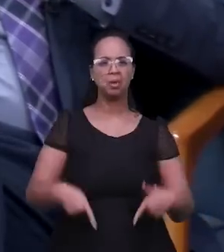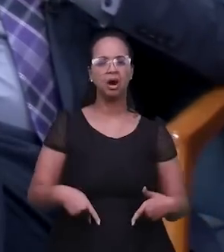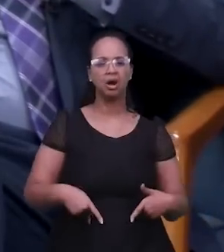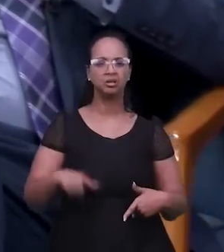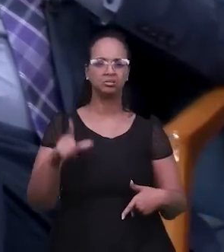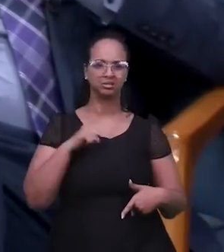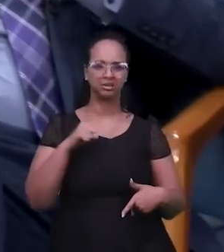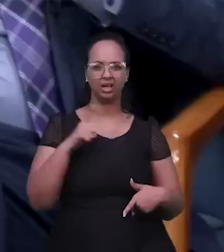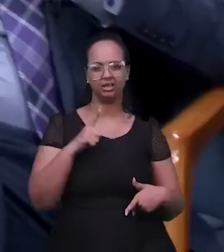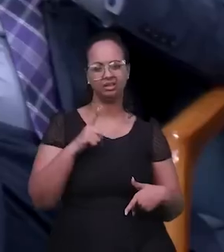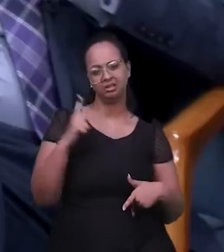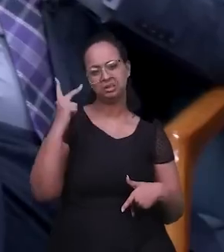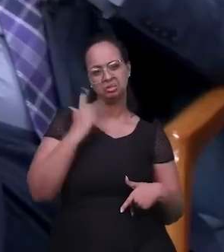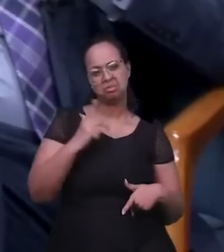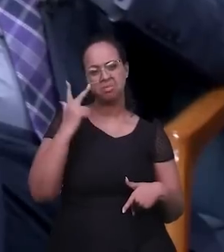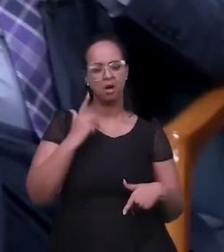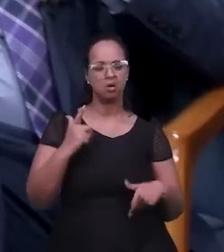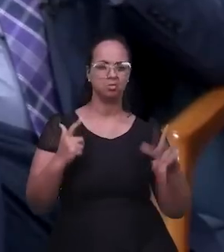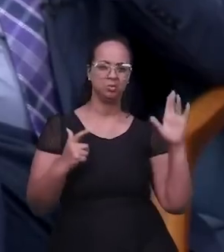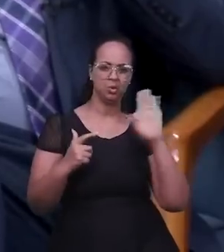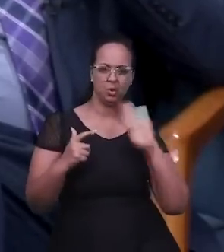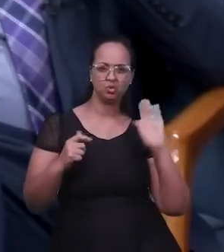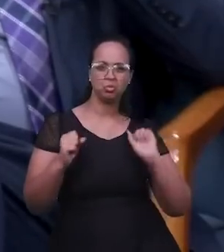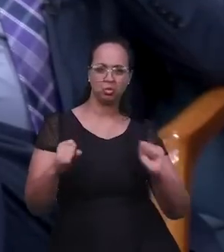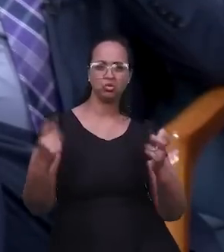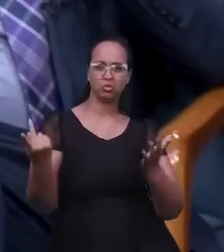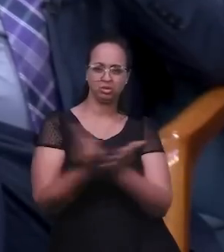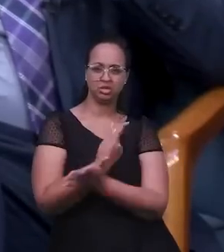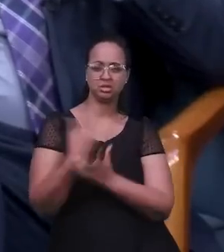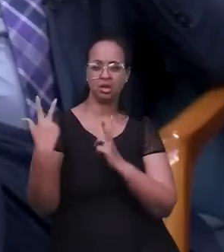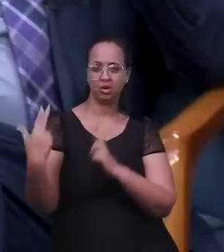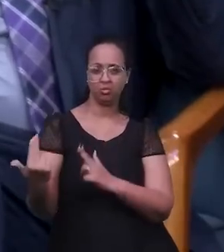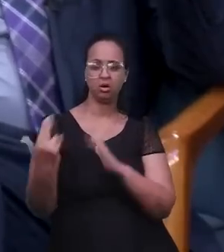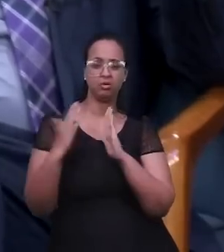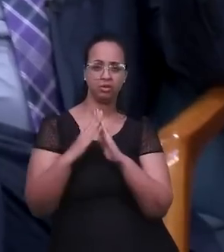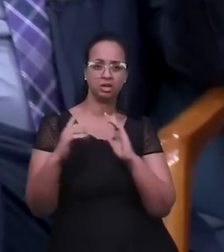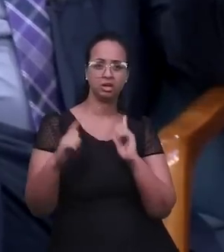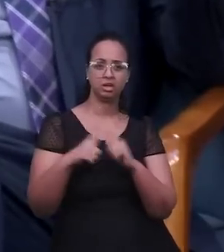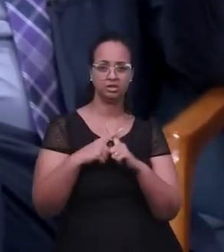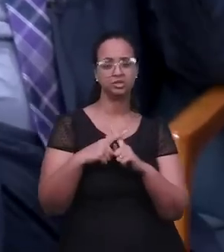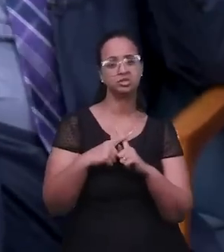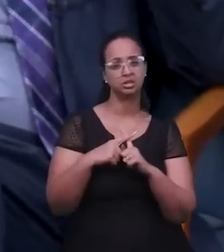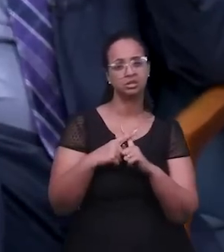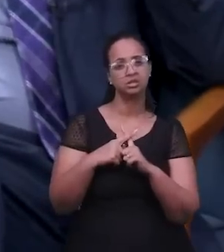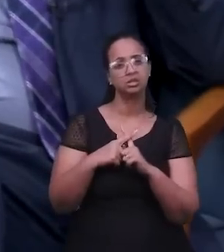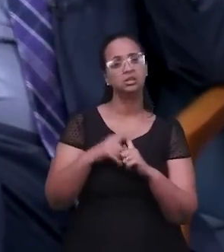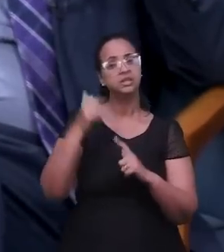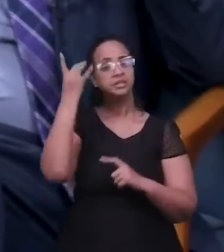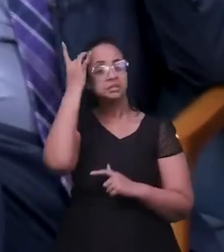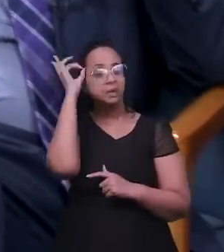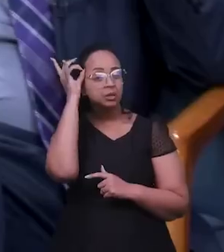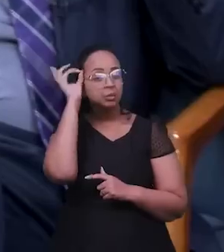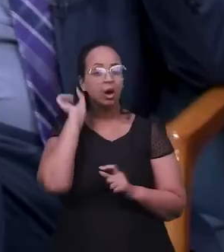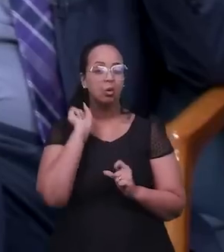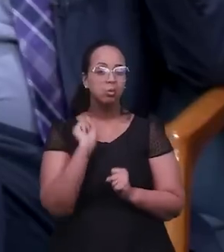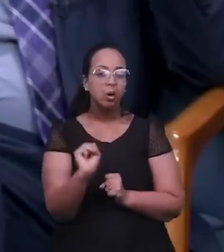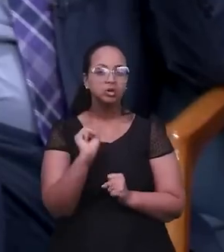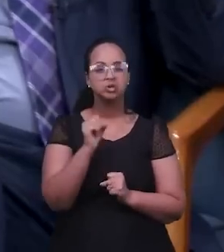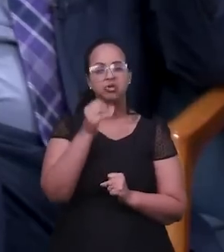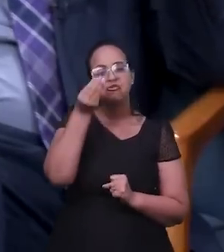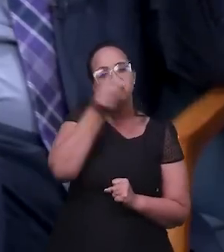corpo, na sua forma biológica? Será que pode acontecer também na figura da igreja como um